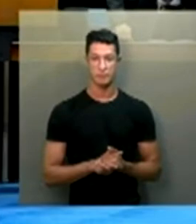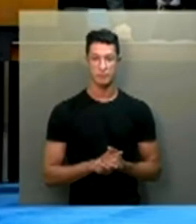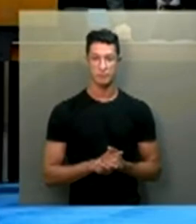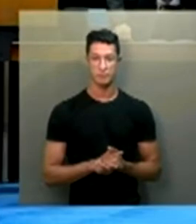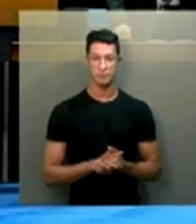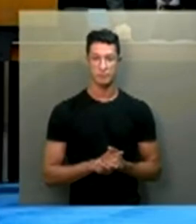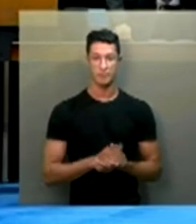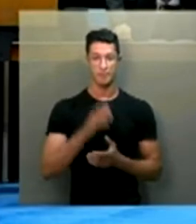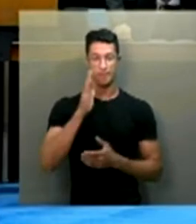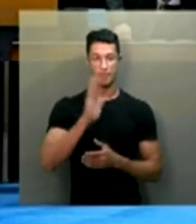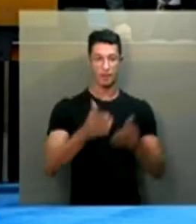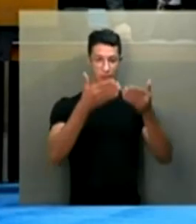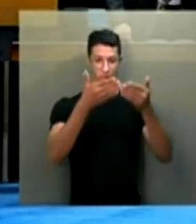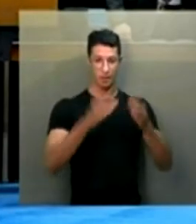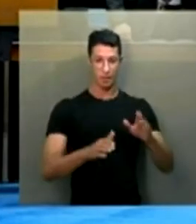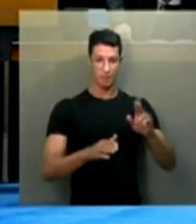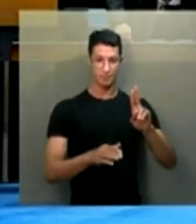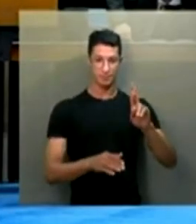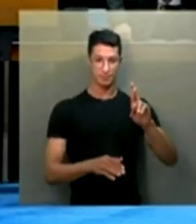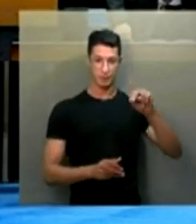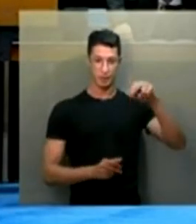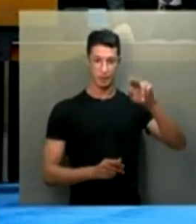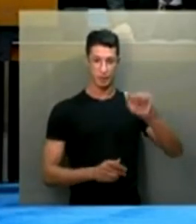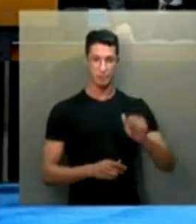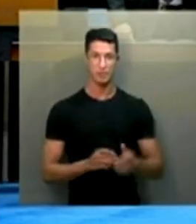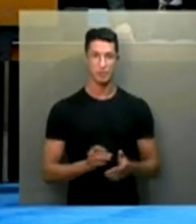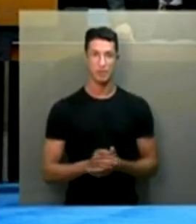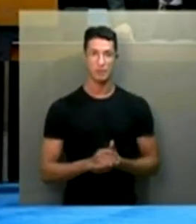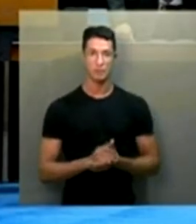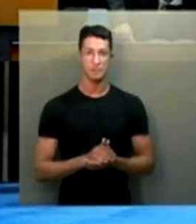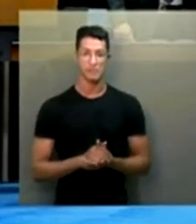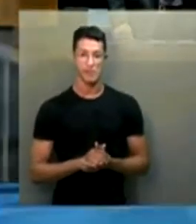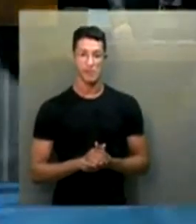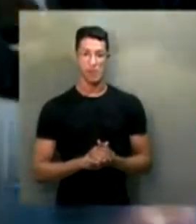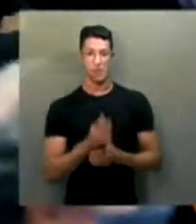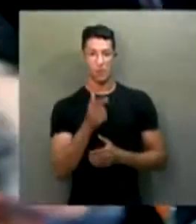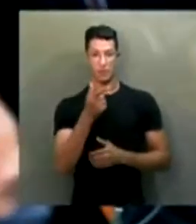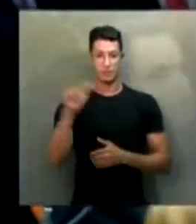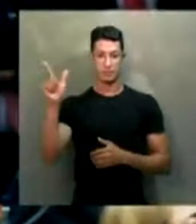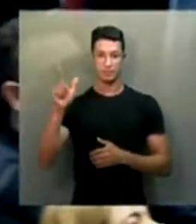Já foi aberta. E aí, a urna? Cadê a próxima urna?